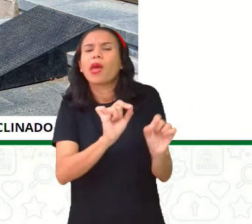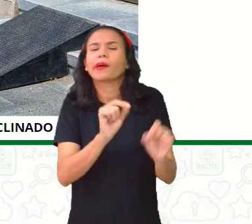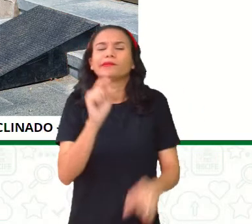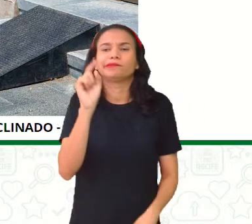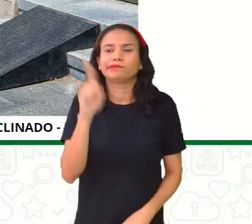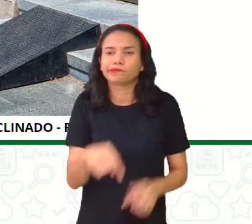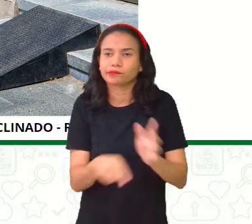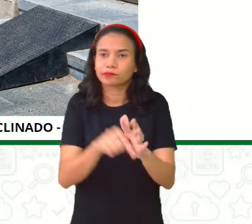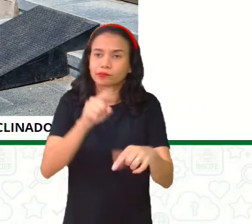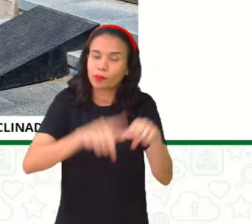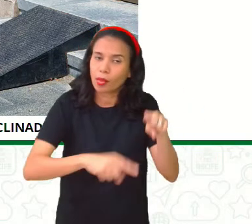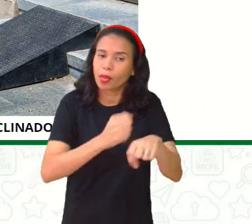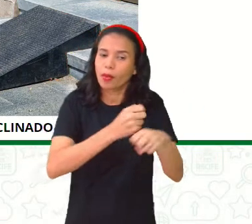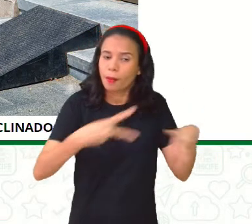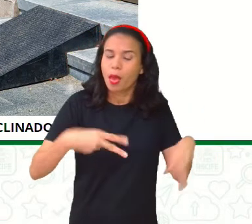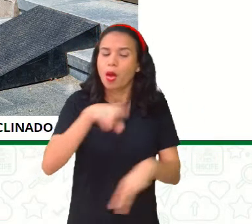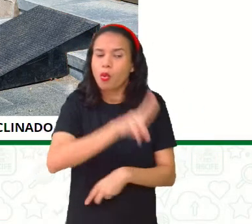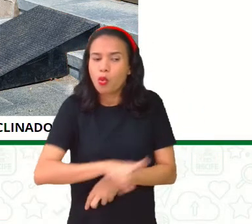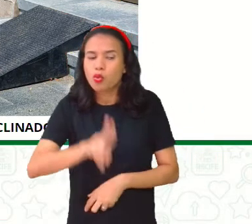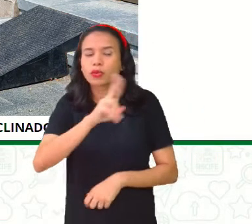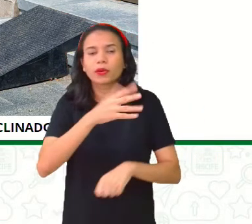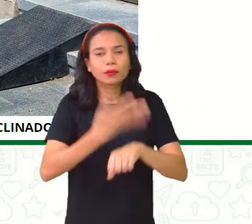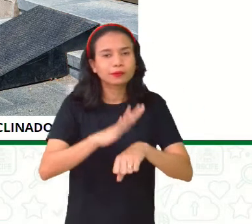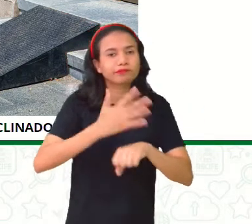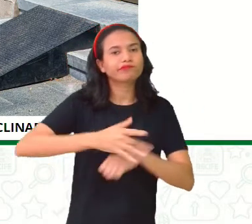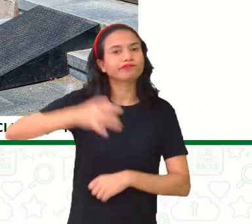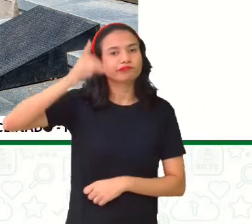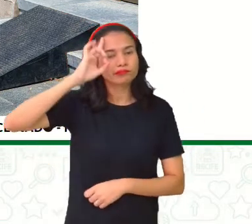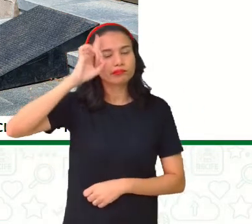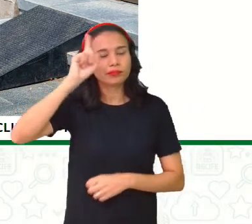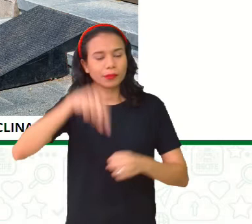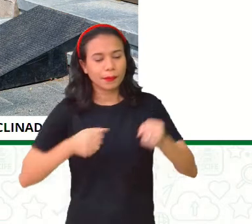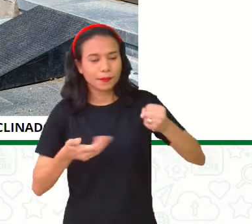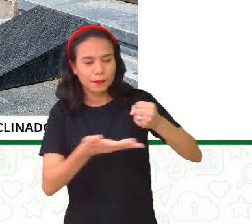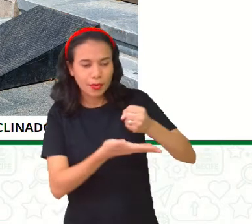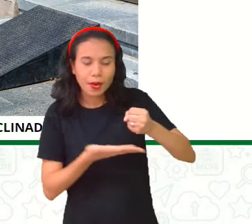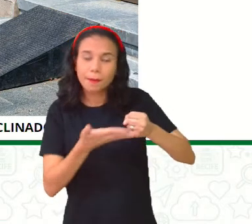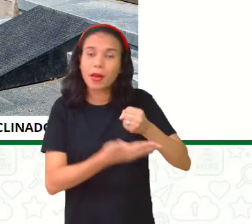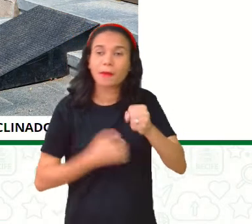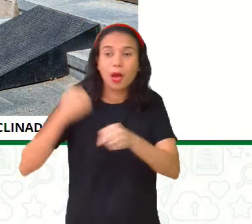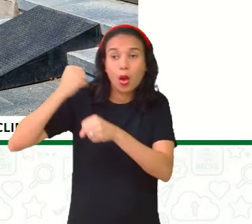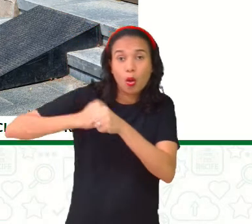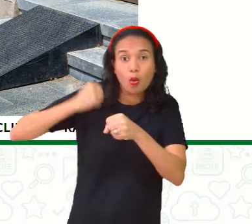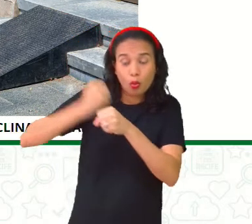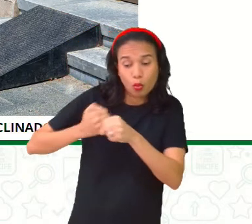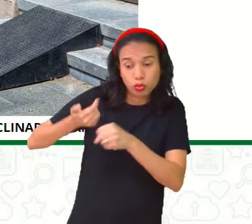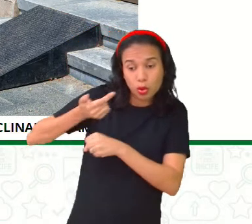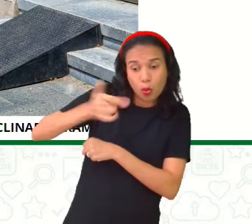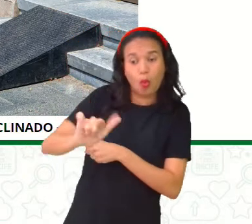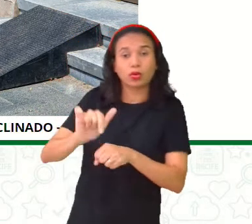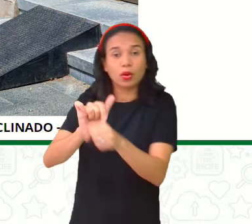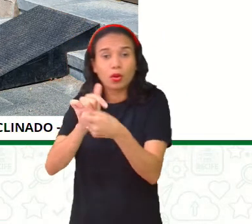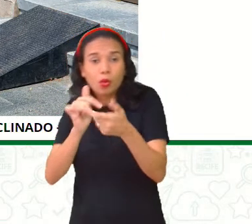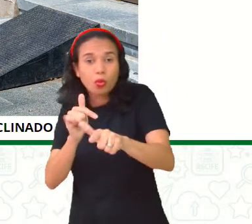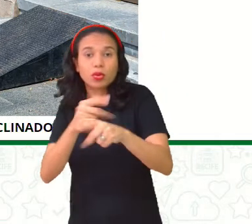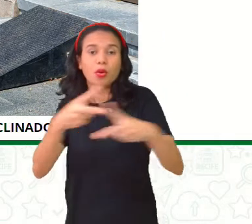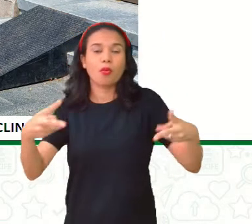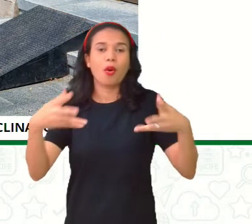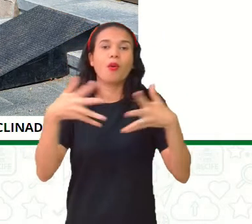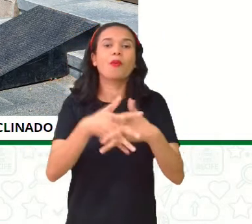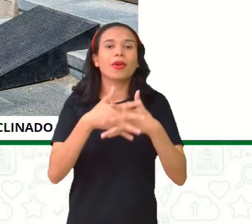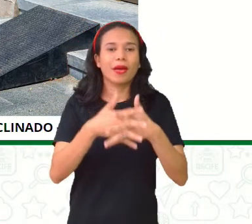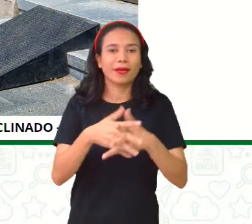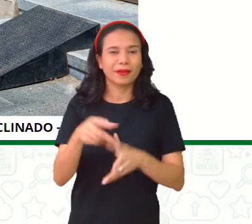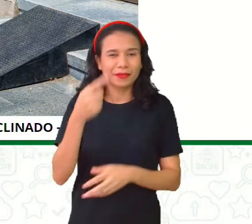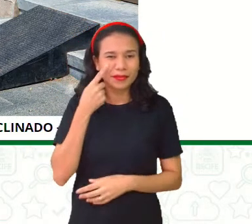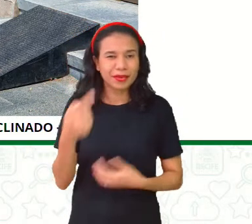são instrumentos úteis para a humanidade, né? Servindo como base para a construção de outras máquinas mais complexas.